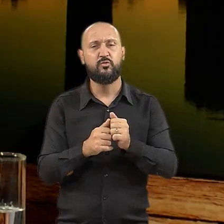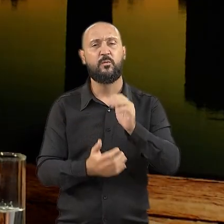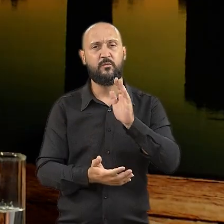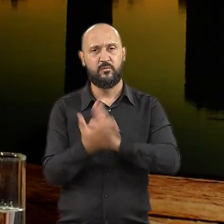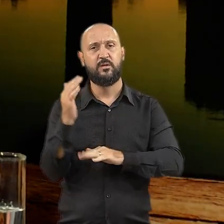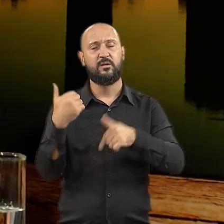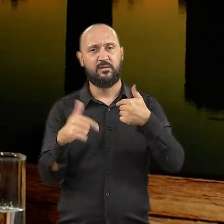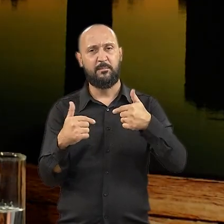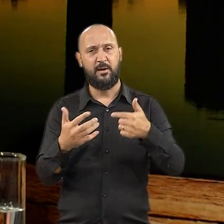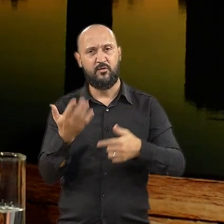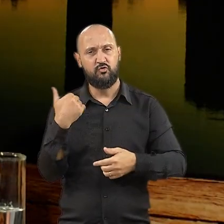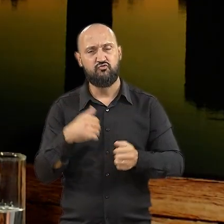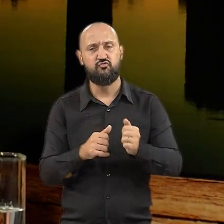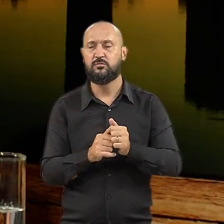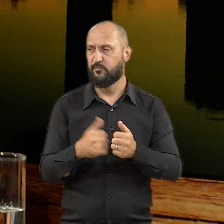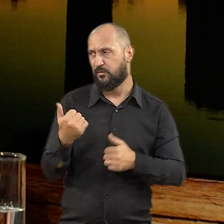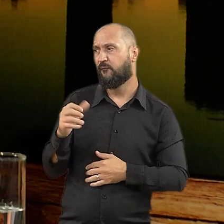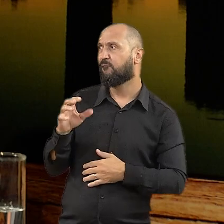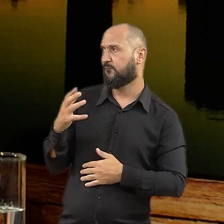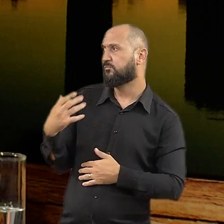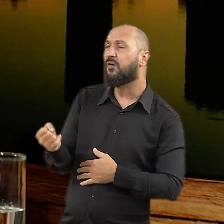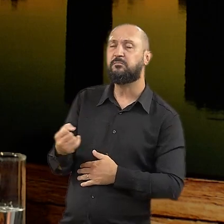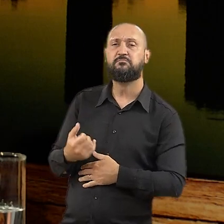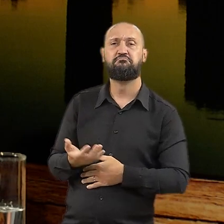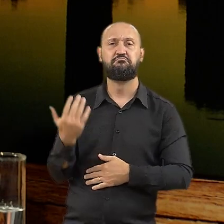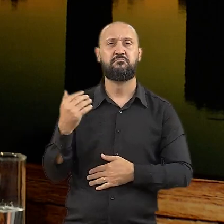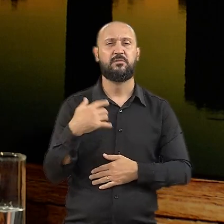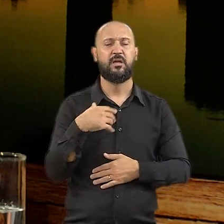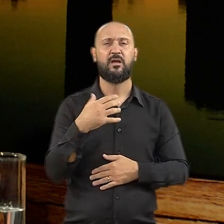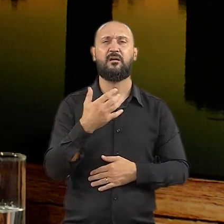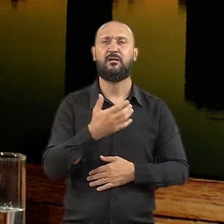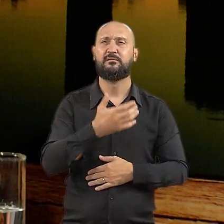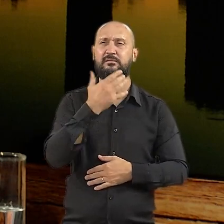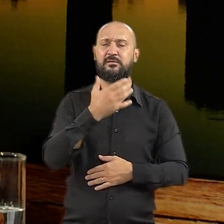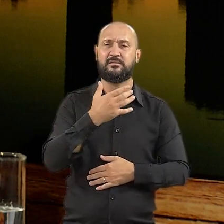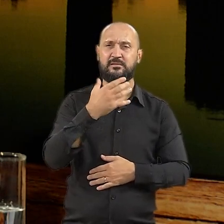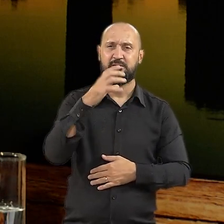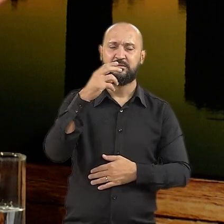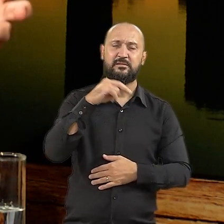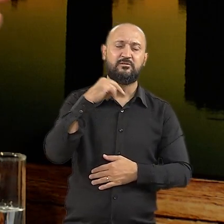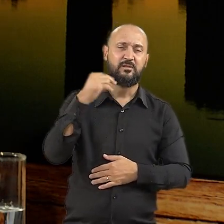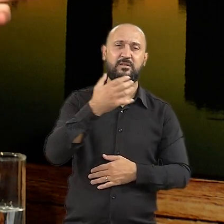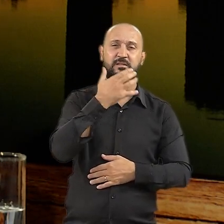falou, vamos embora trabalhar com a gente um pouco? Eu falei, vamos. Era um fim de ano, eu